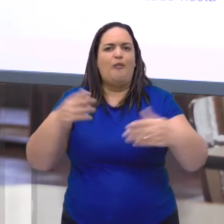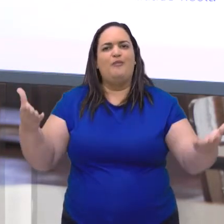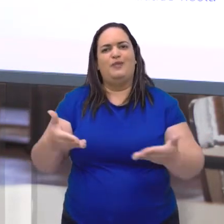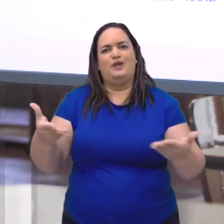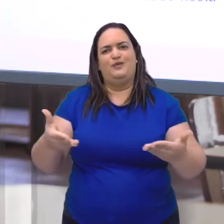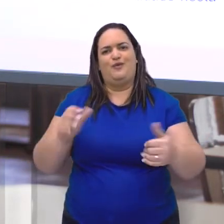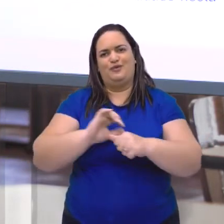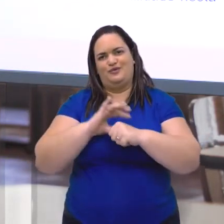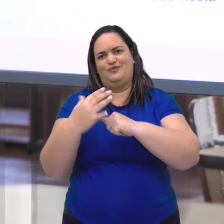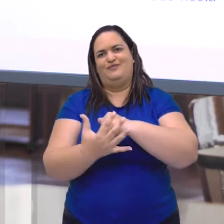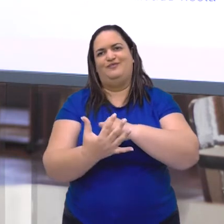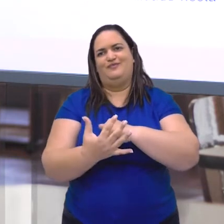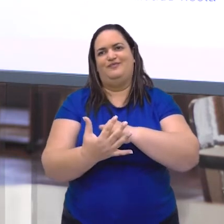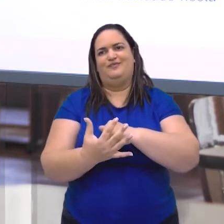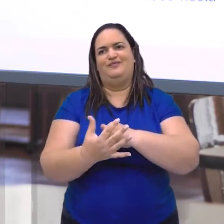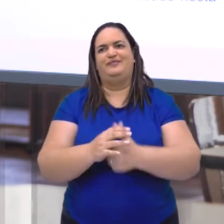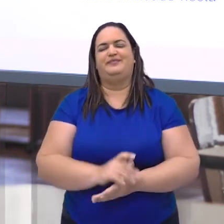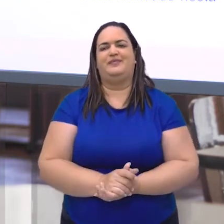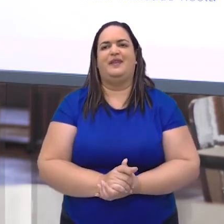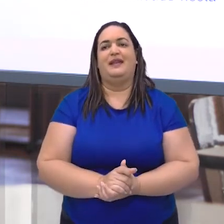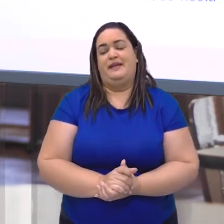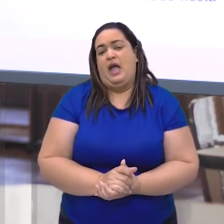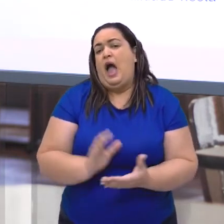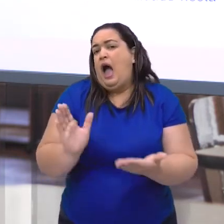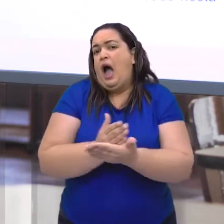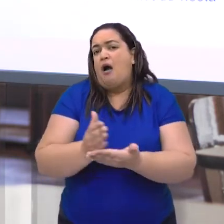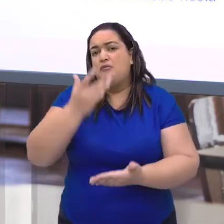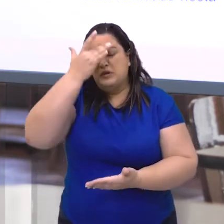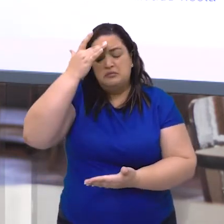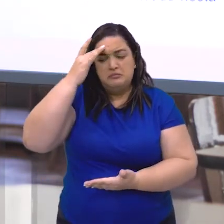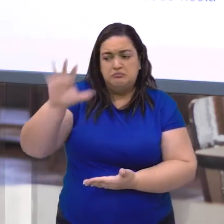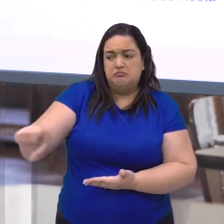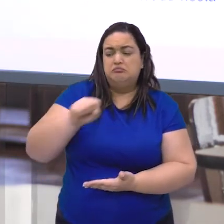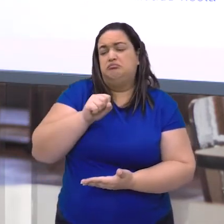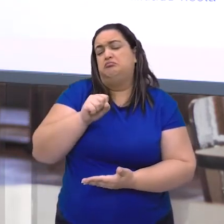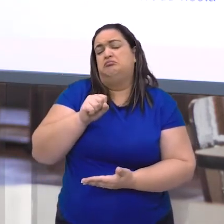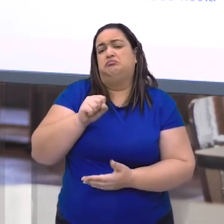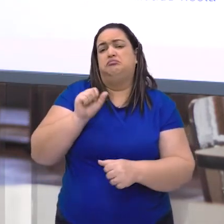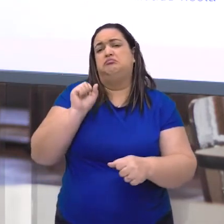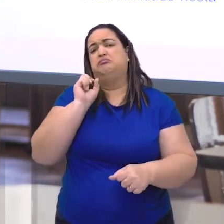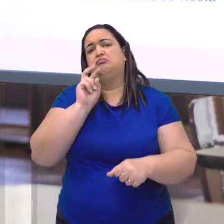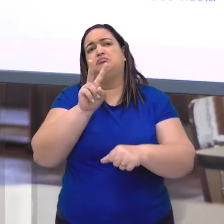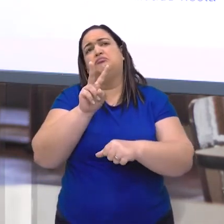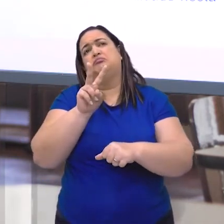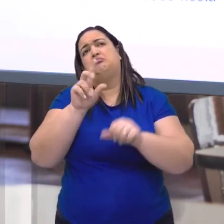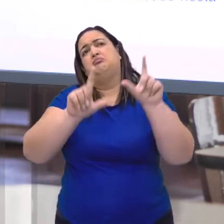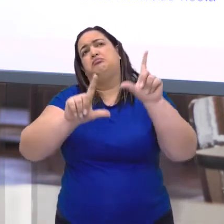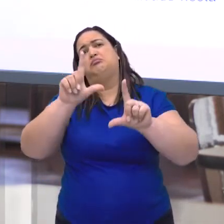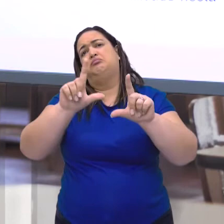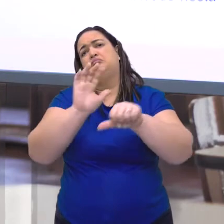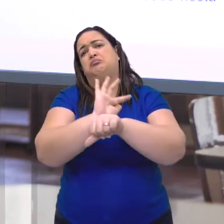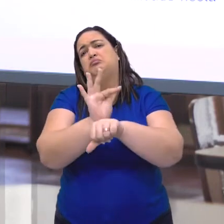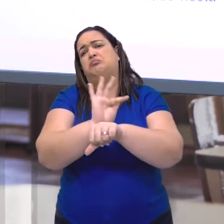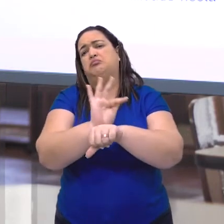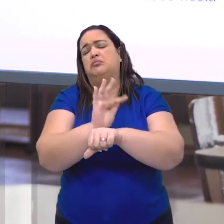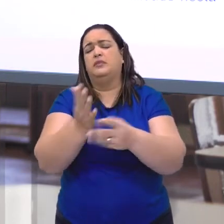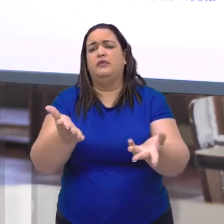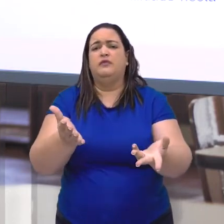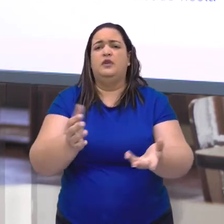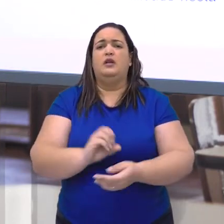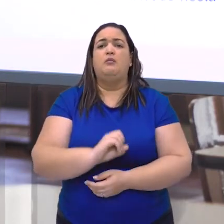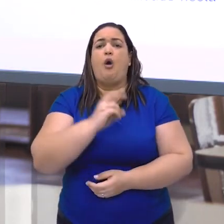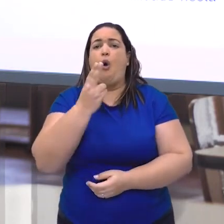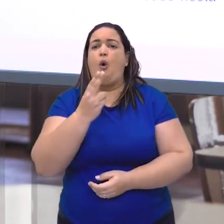sinopse. Existem pessoas que pegam o filme somente para assistir, outras querem ver a sinopse, outras